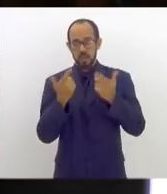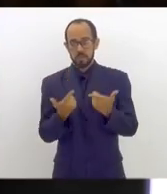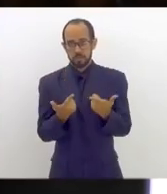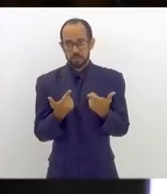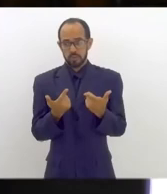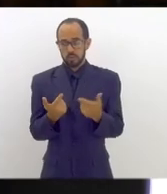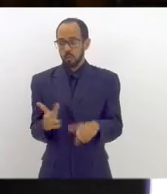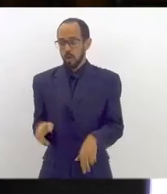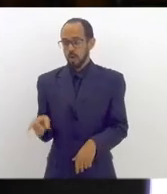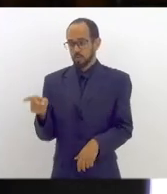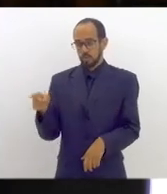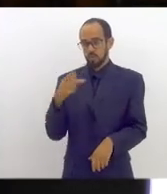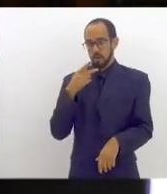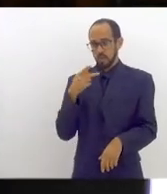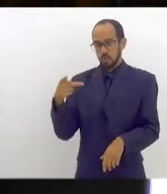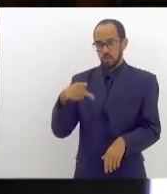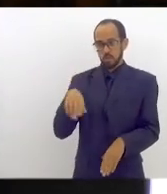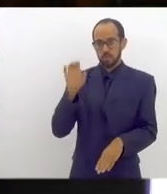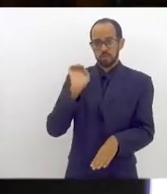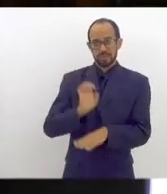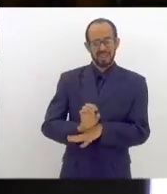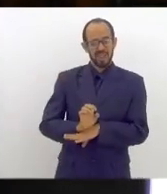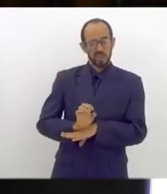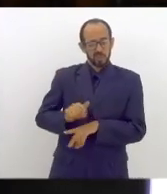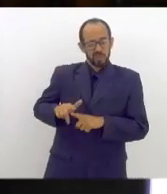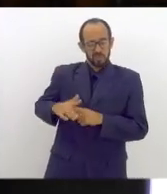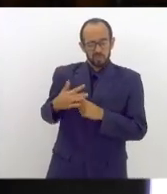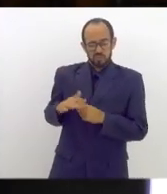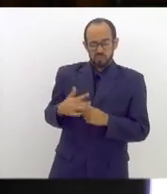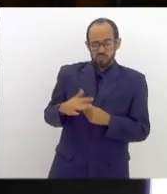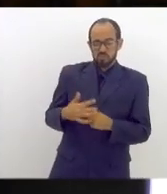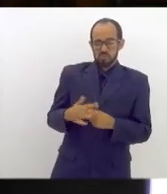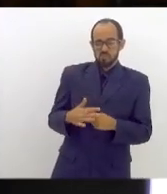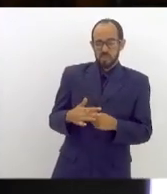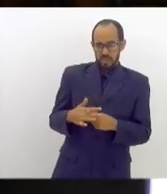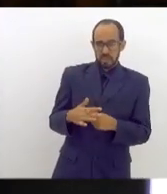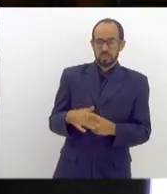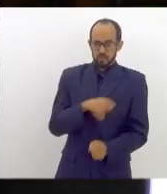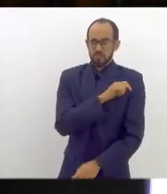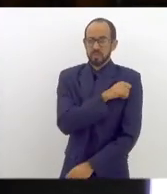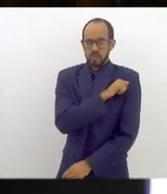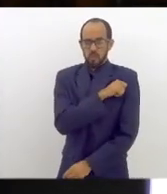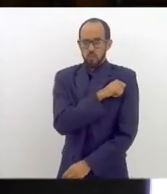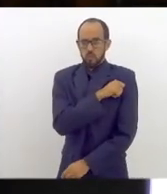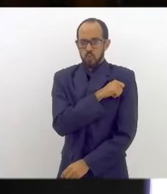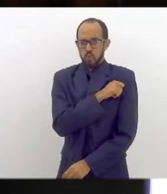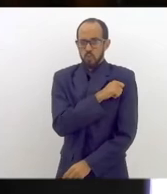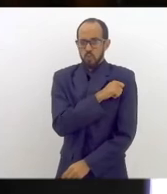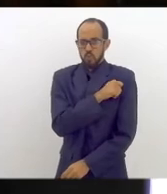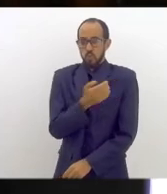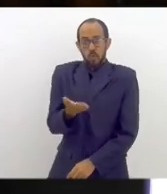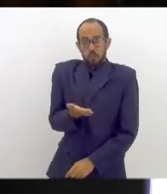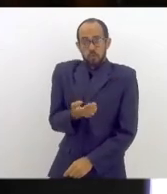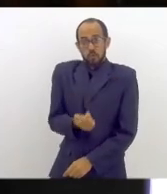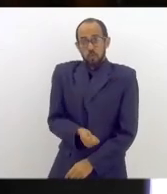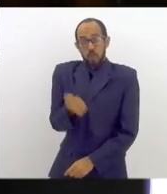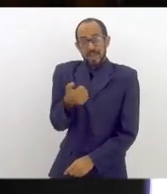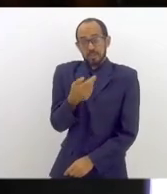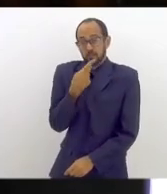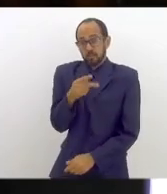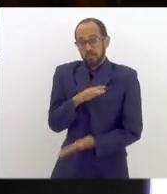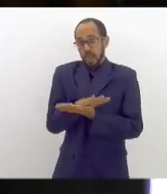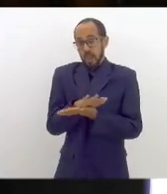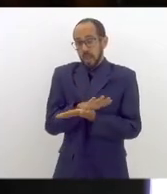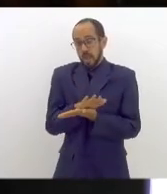mesmo falou um estado e Recuperação fiscal né Hoje quase não se fala em recuperação fiscal o nosso